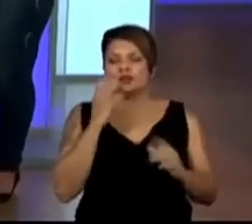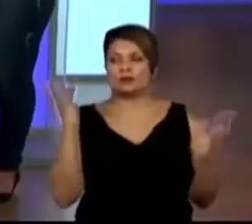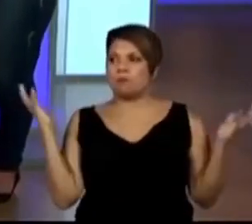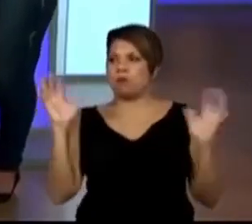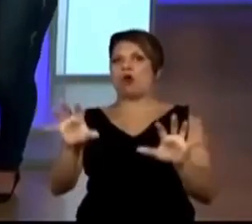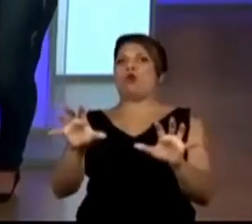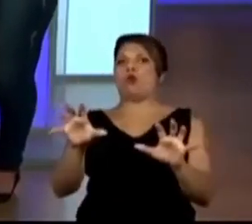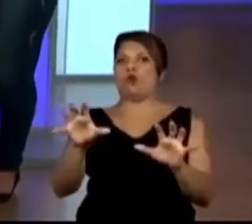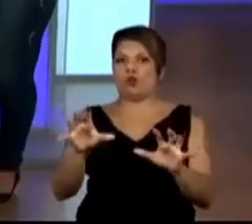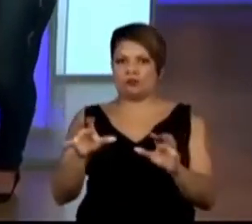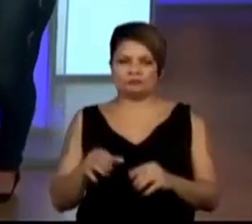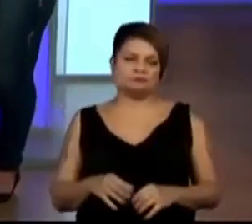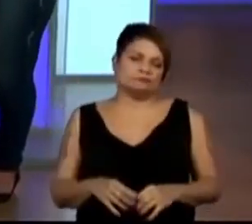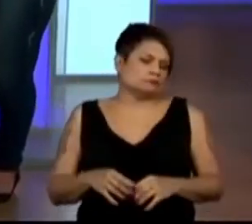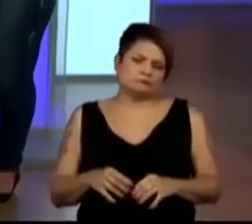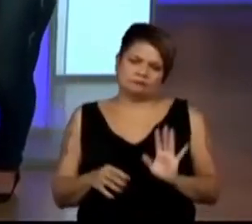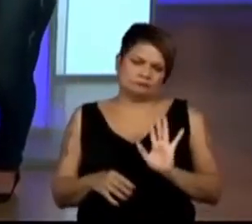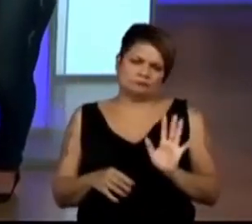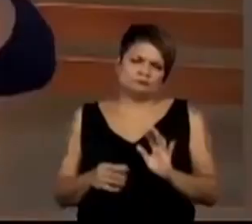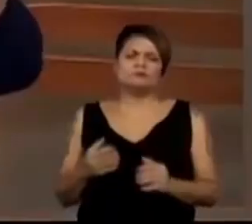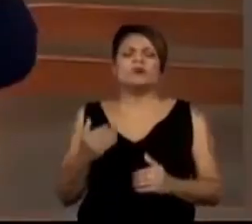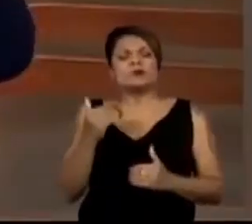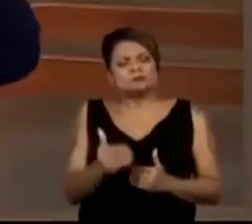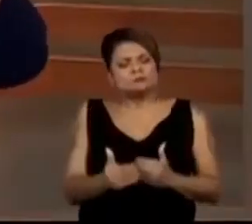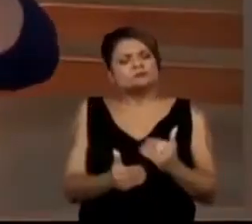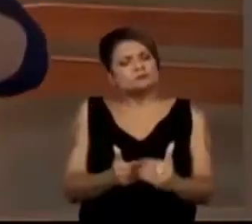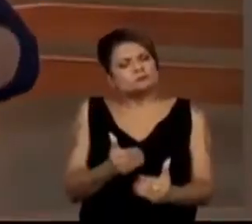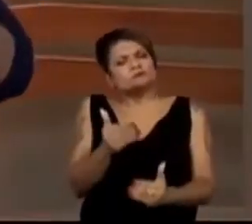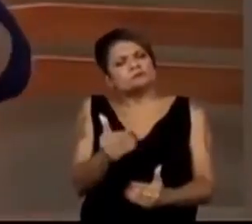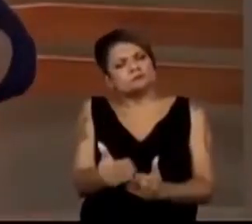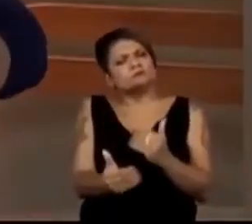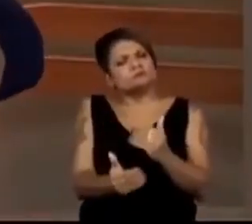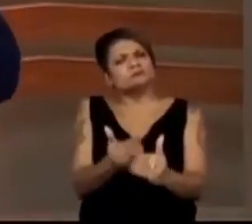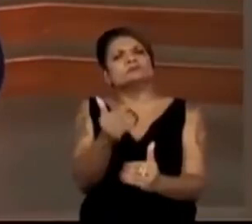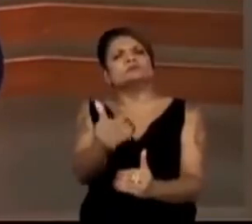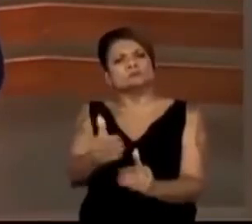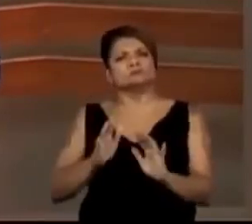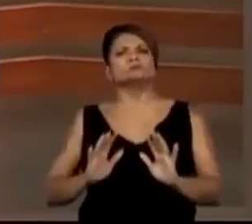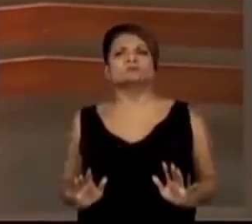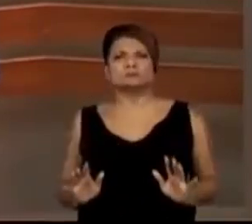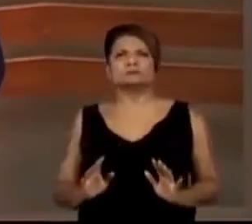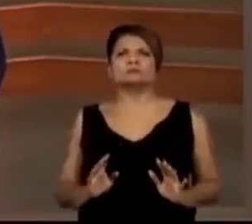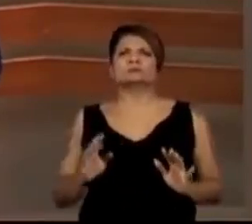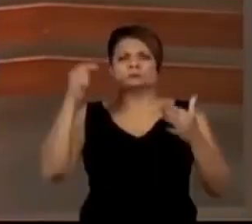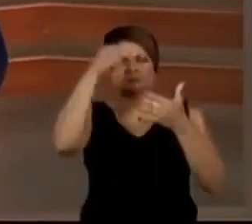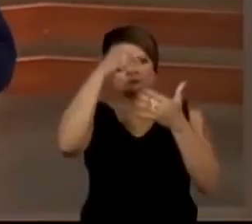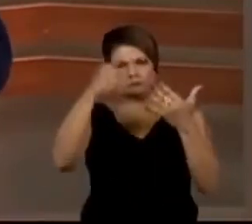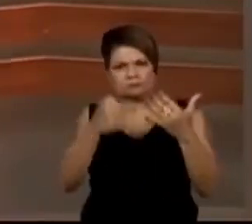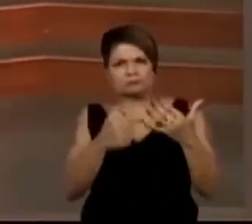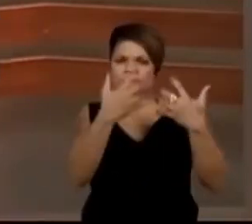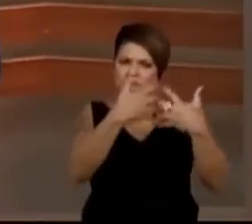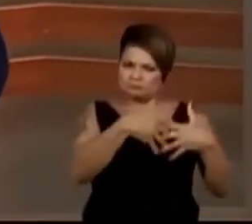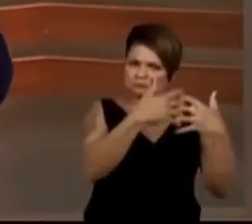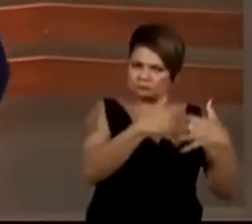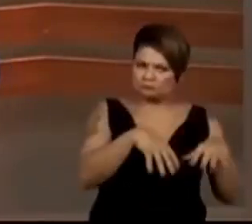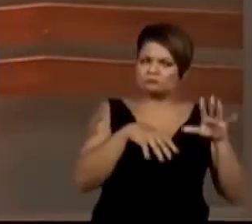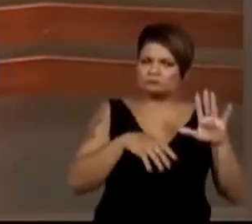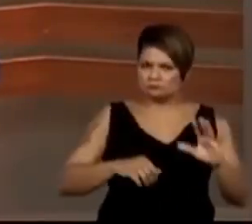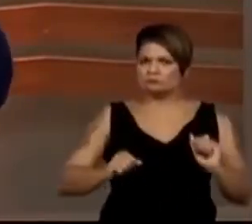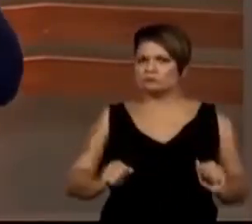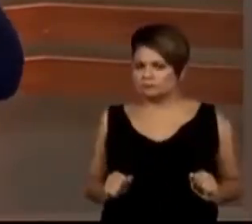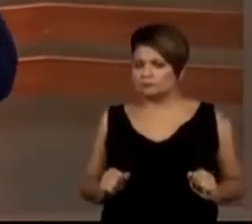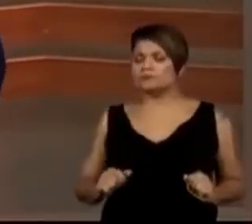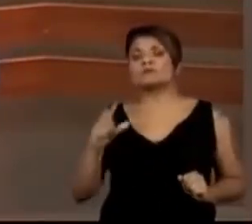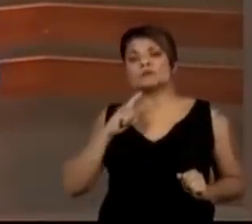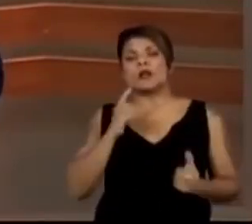tudo, mas vamos deixar bem assim, destacado a questão de situações, problema, ou seja,